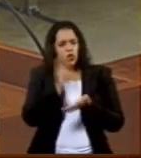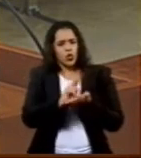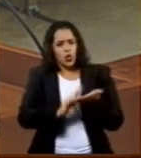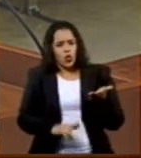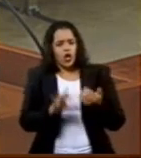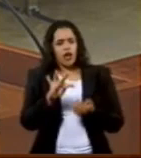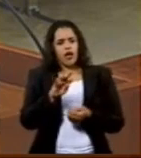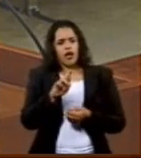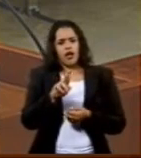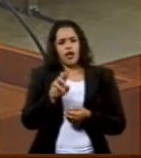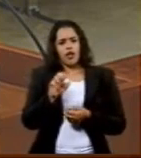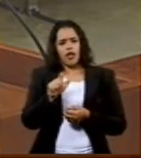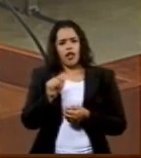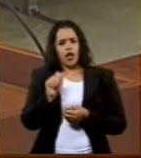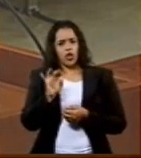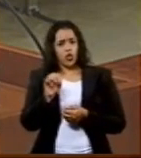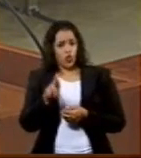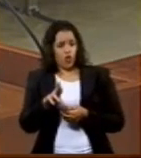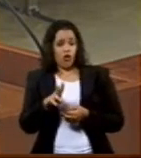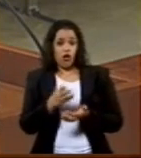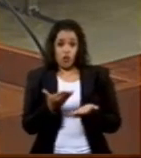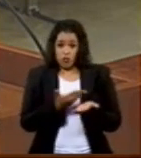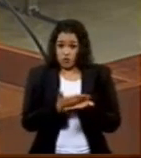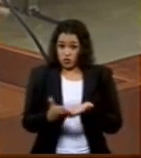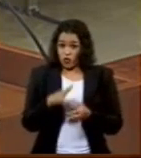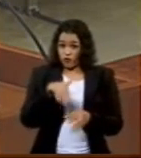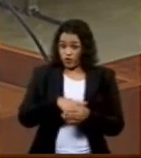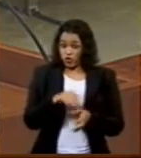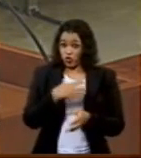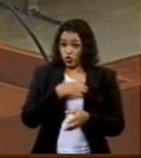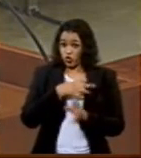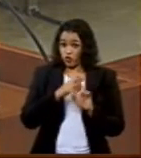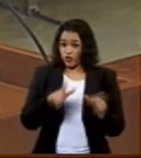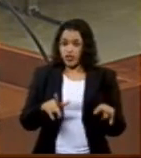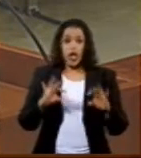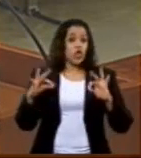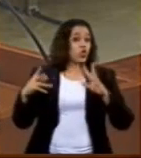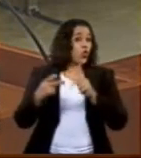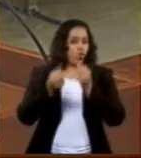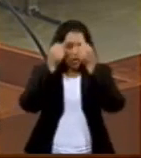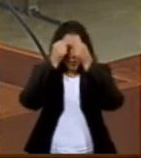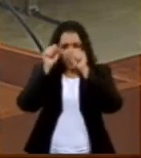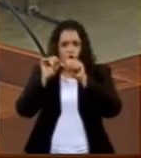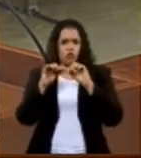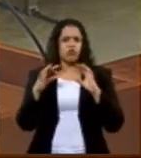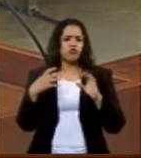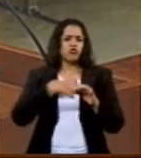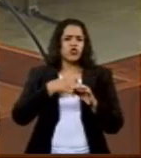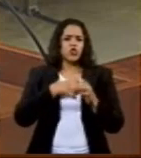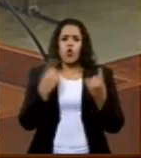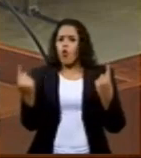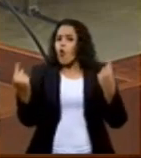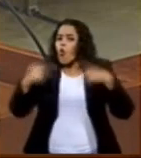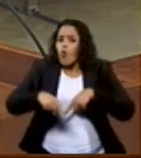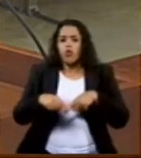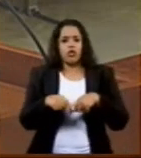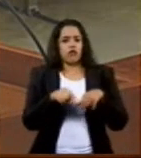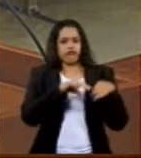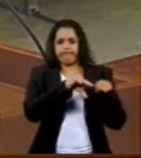relatora deste acórdão recorrido, passou a votar de forma diferente e todo o tribunal de forma unânime contra essa